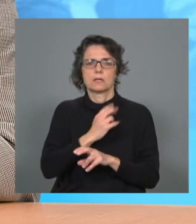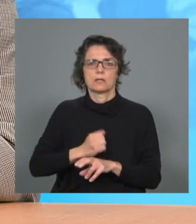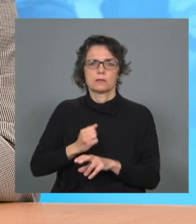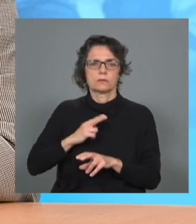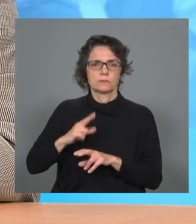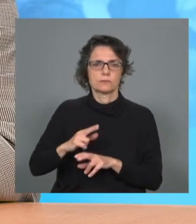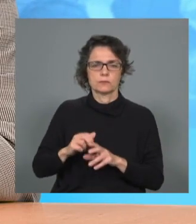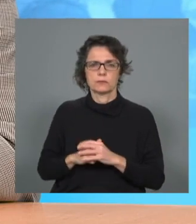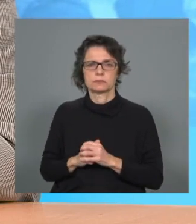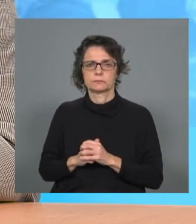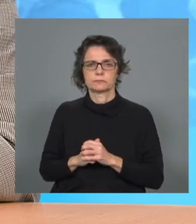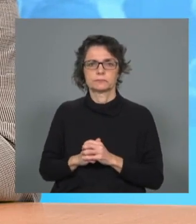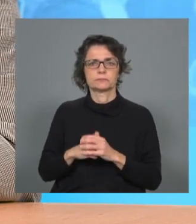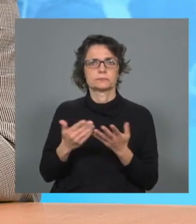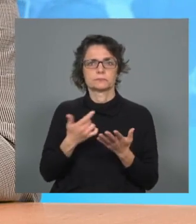Como é que nasce